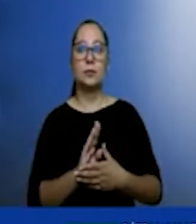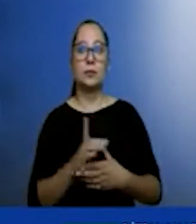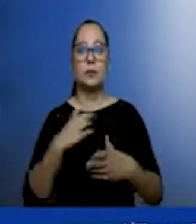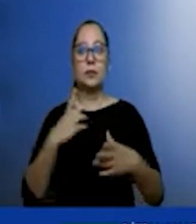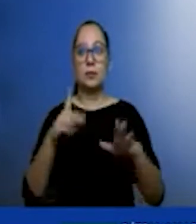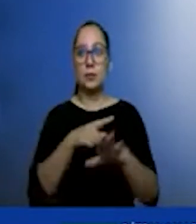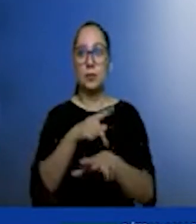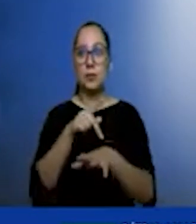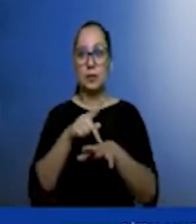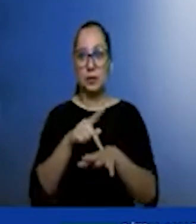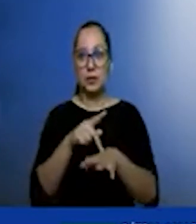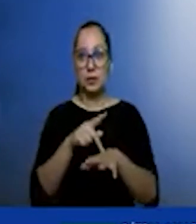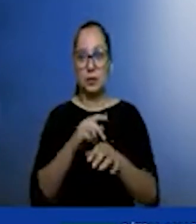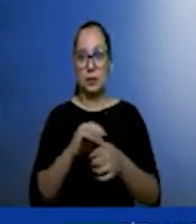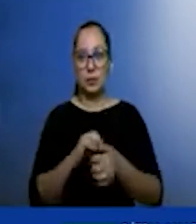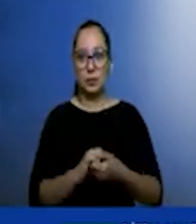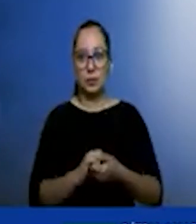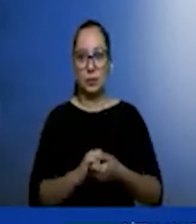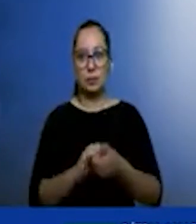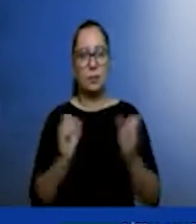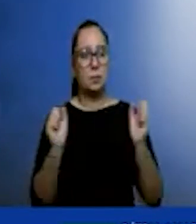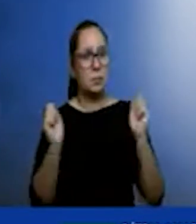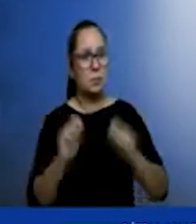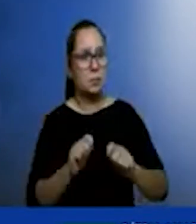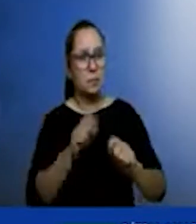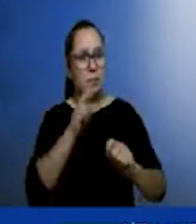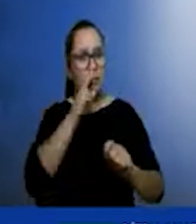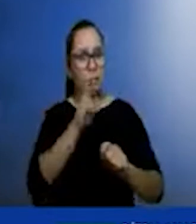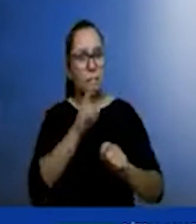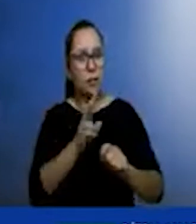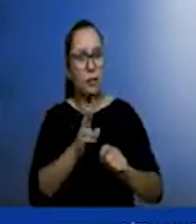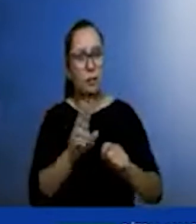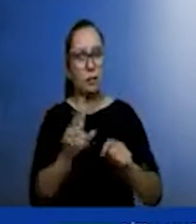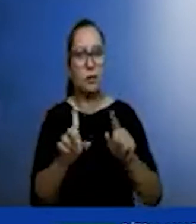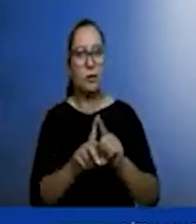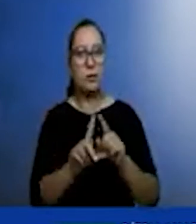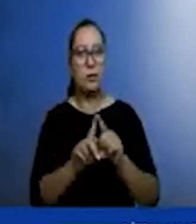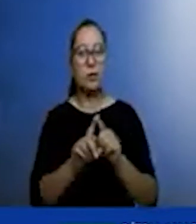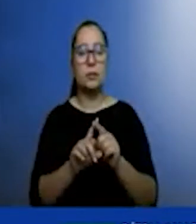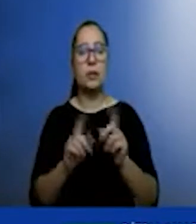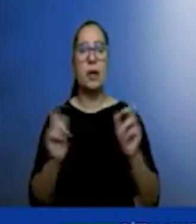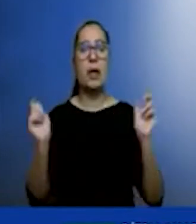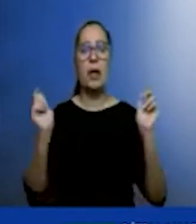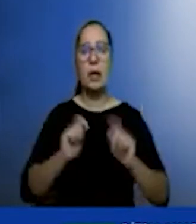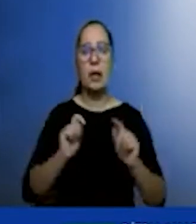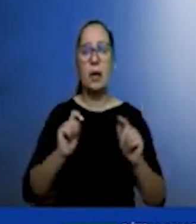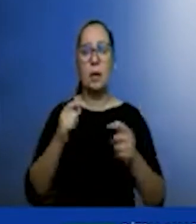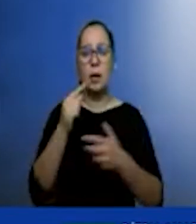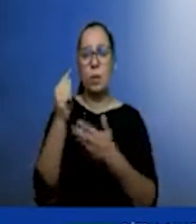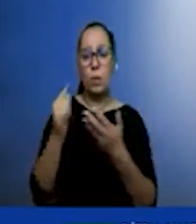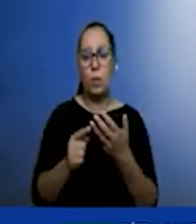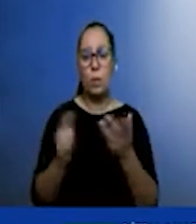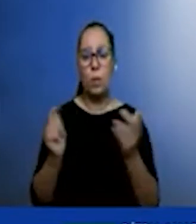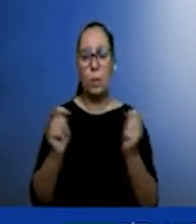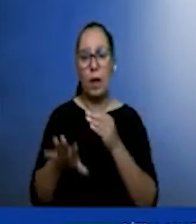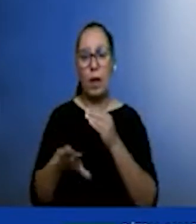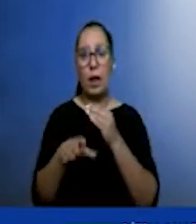tem uma potência e uma capacidade de suprimento de energia e de